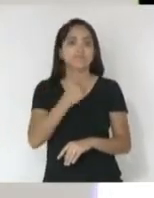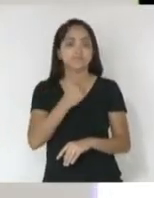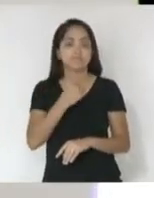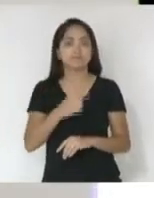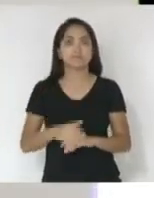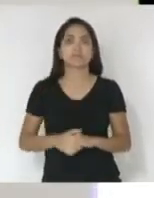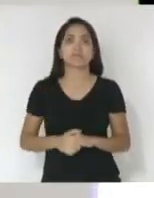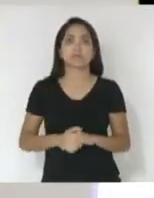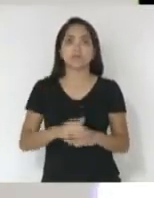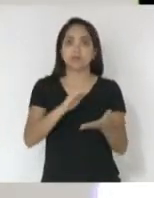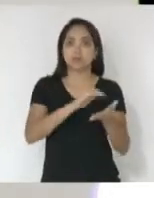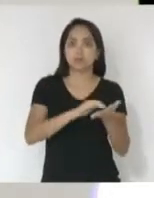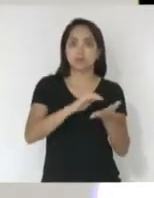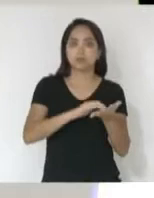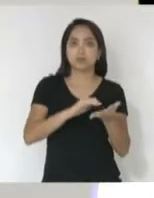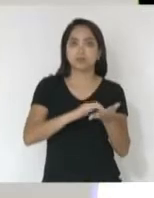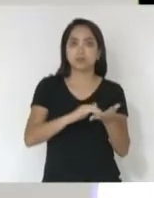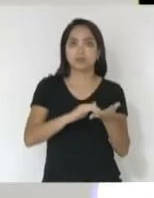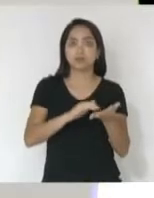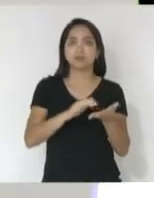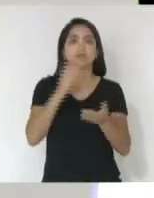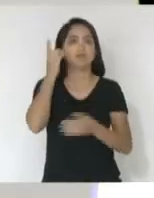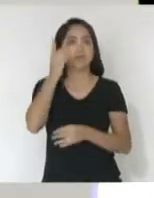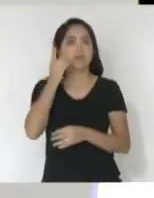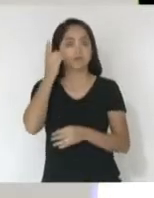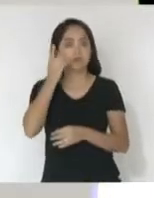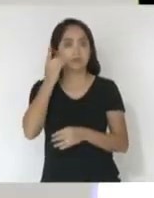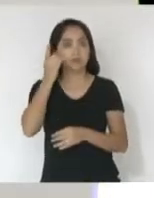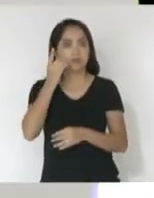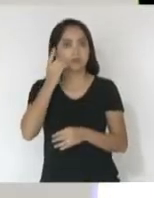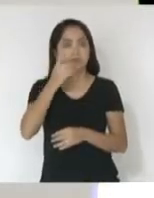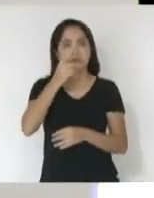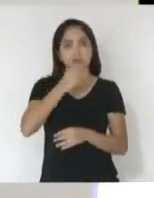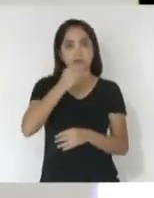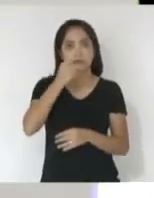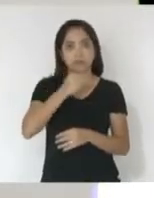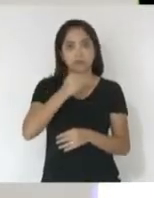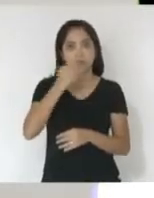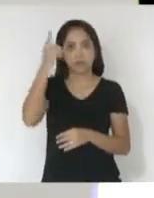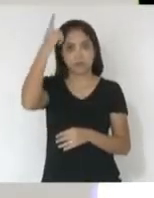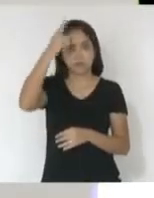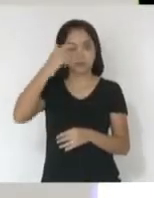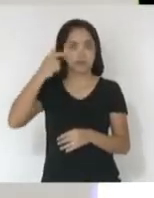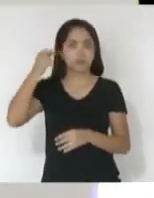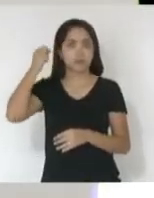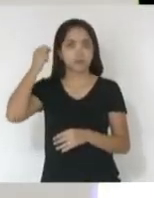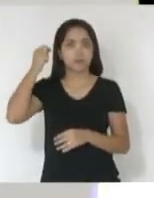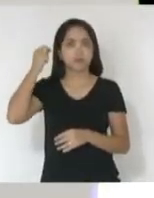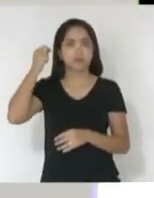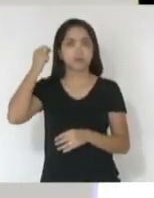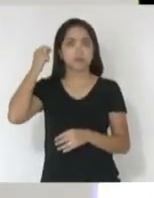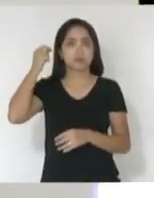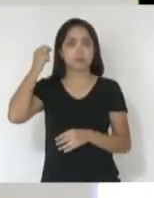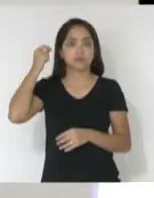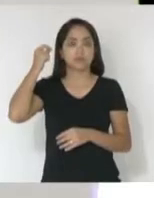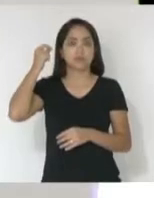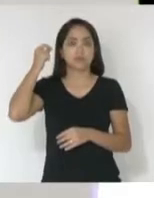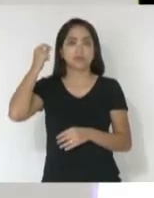Drevik. Secretarias, deputado Kennedy Nunes, Dirce Adeixait,